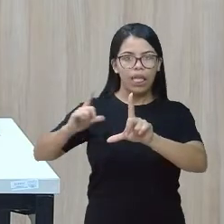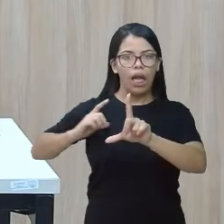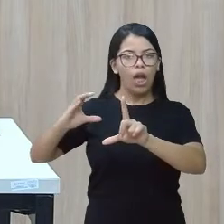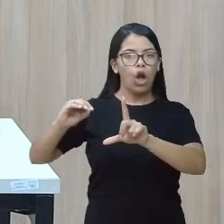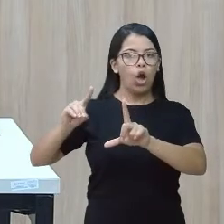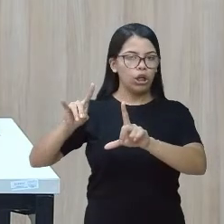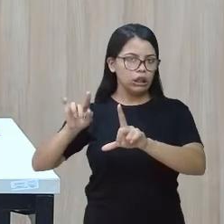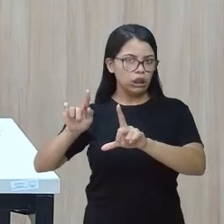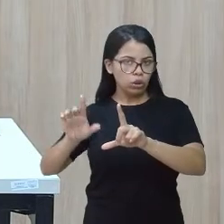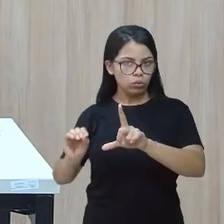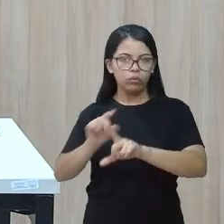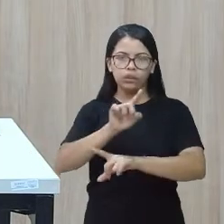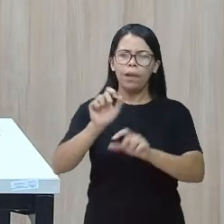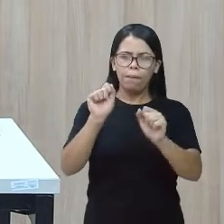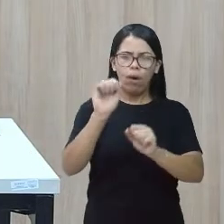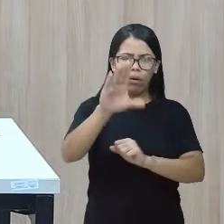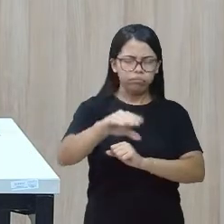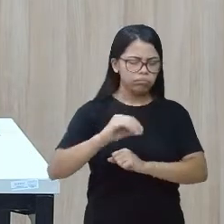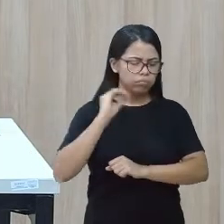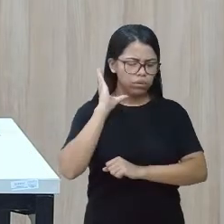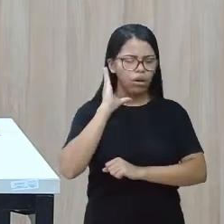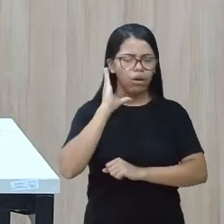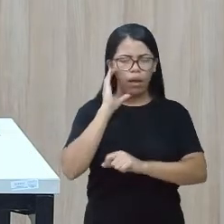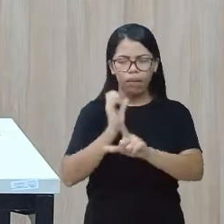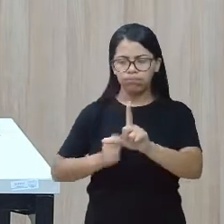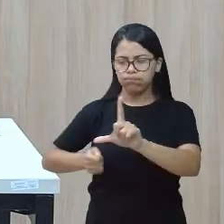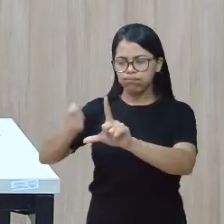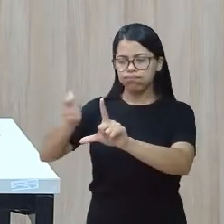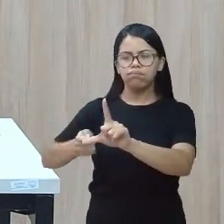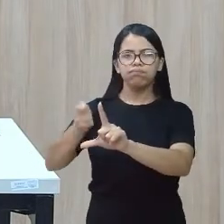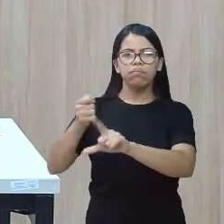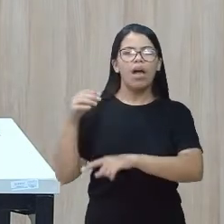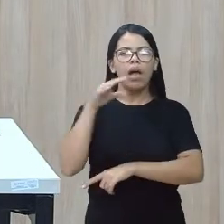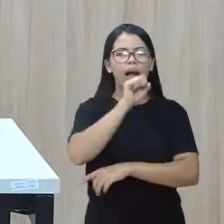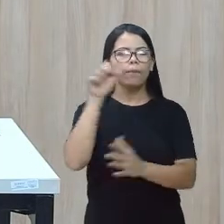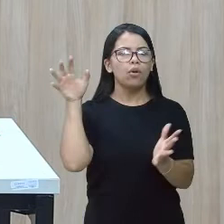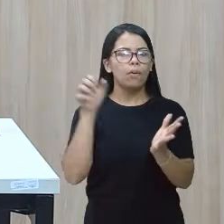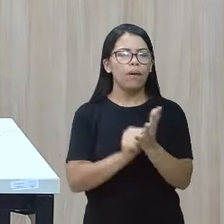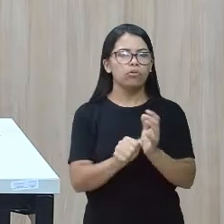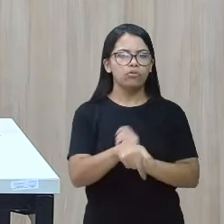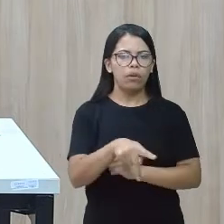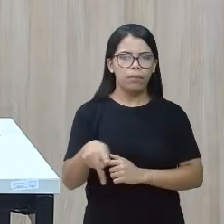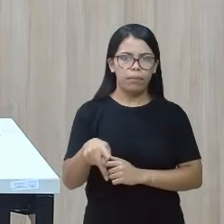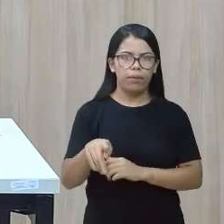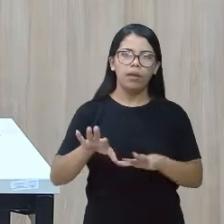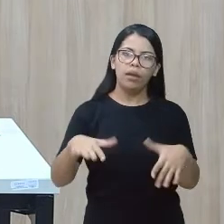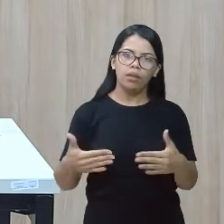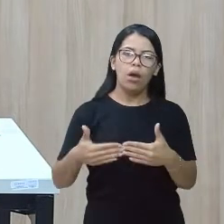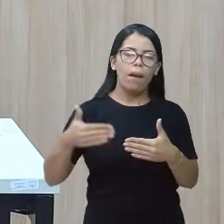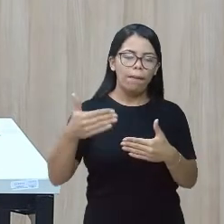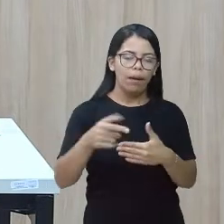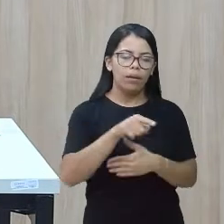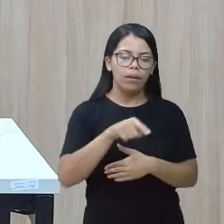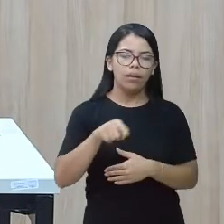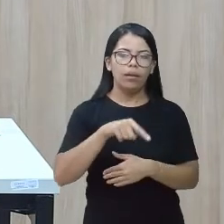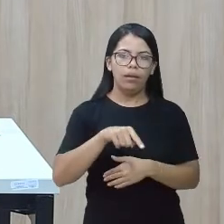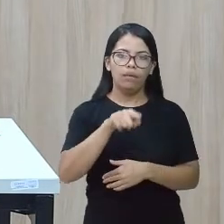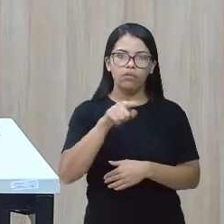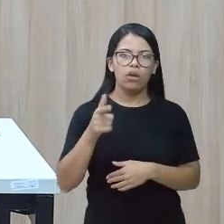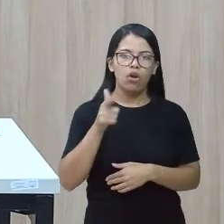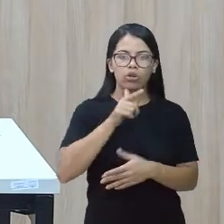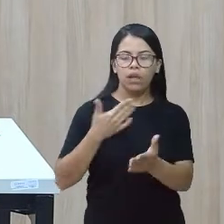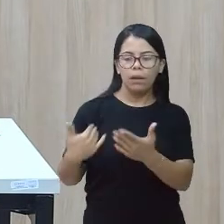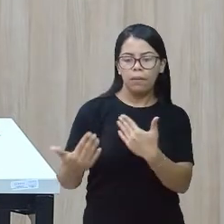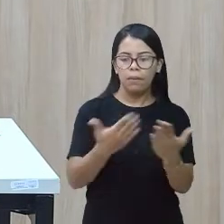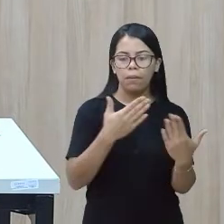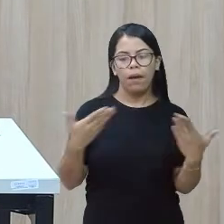poder apontar o celular de vocês e rapidinho baixar o aplicativo. É a partir desse aplicativo que a gente vai poder conversar